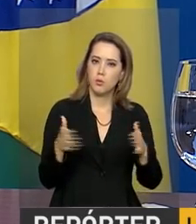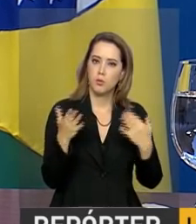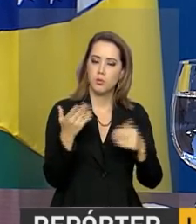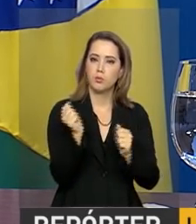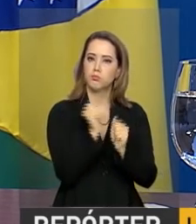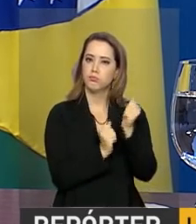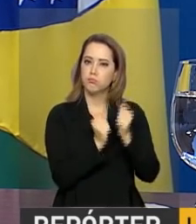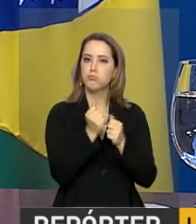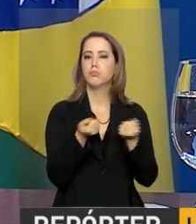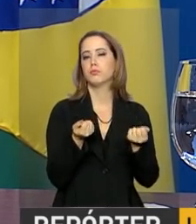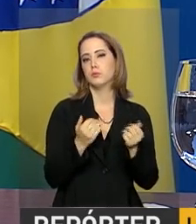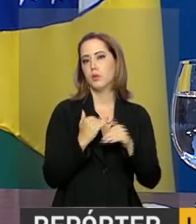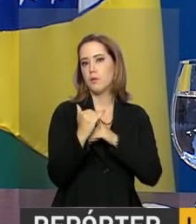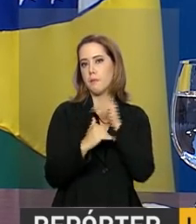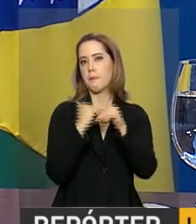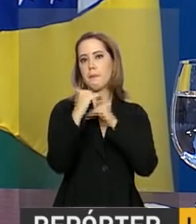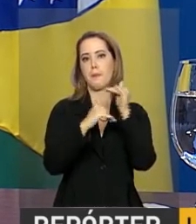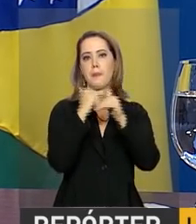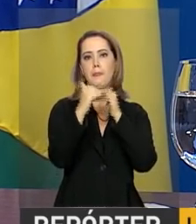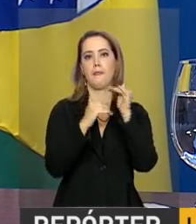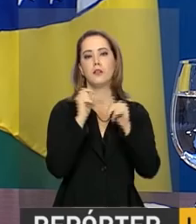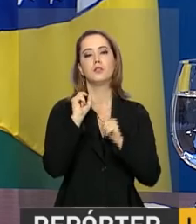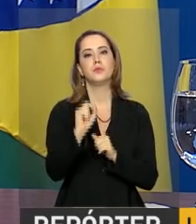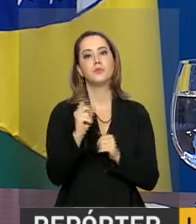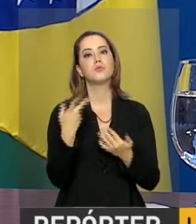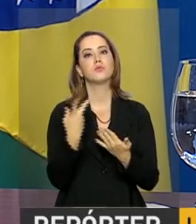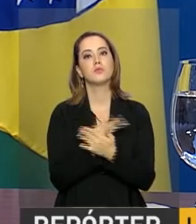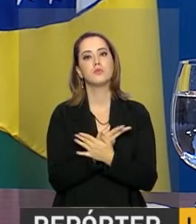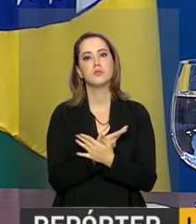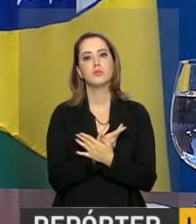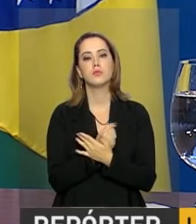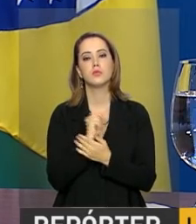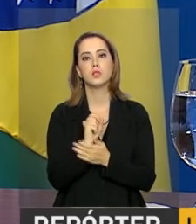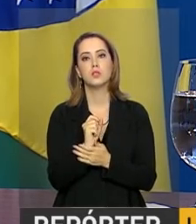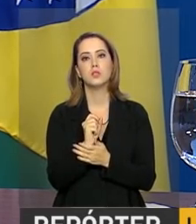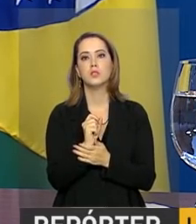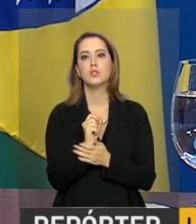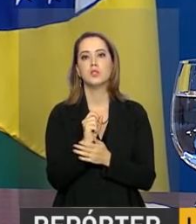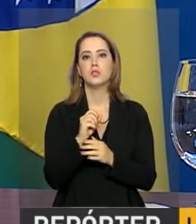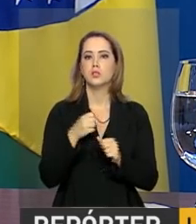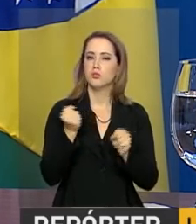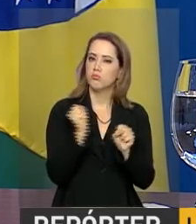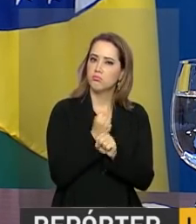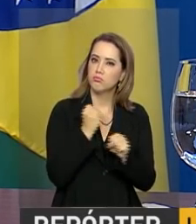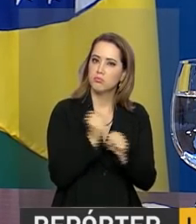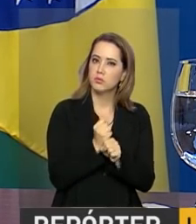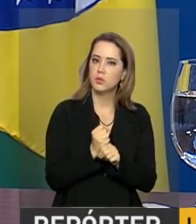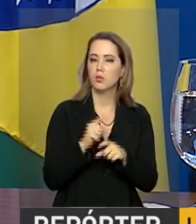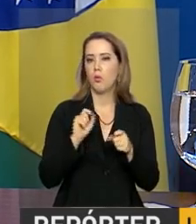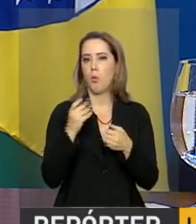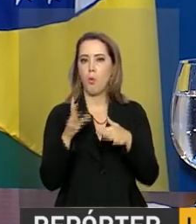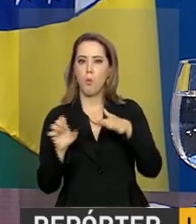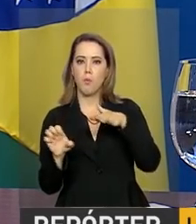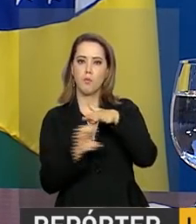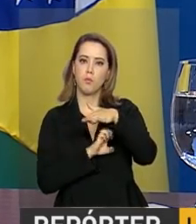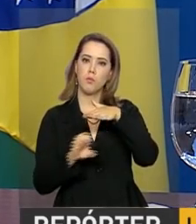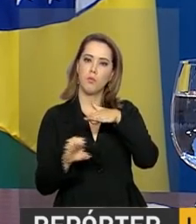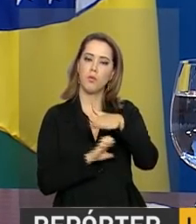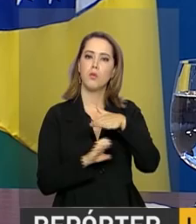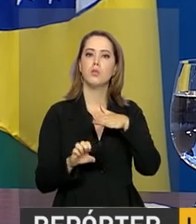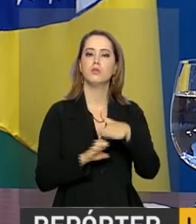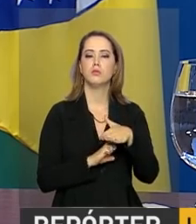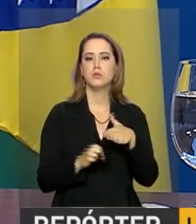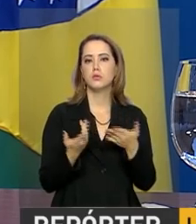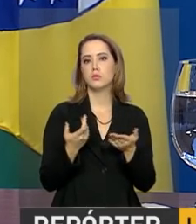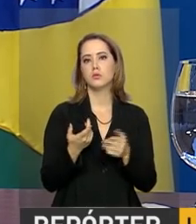medidas pró crescimento e etc, seja na área de infraestrutura, seja na área de produtividade da empresa, seja